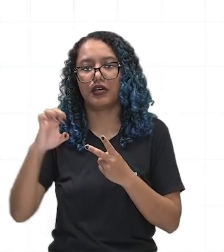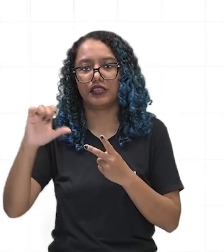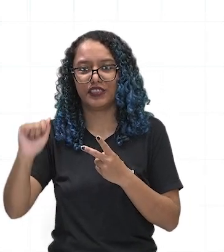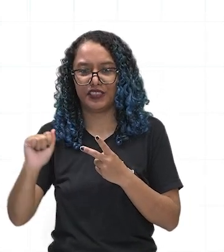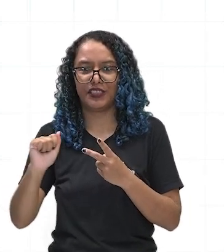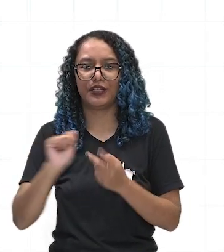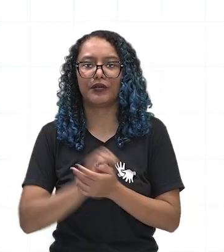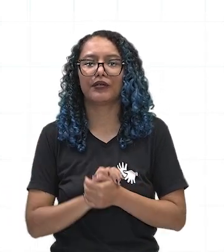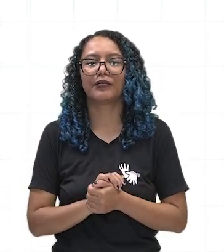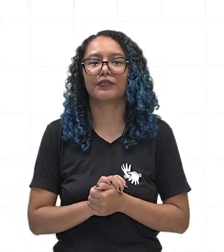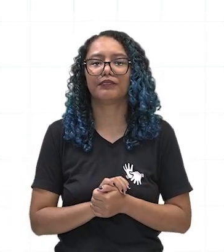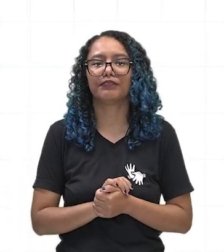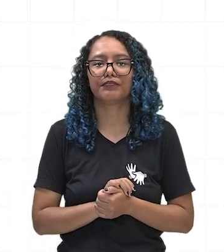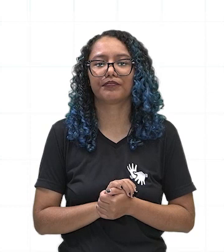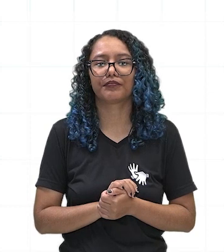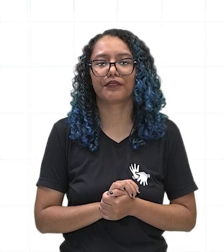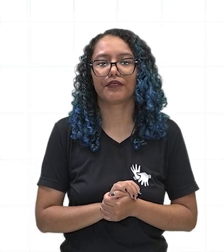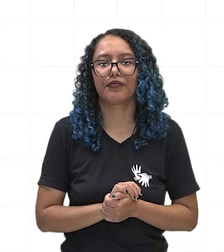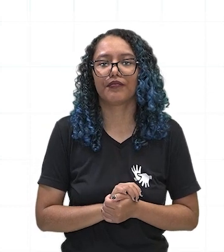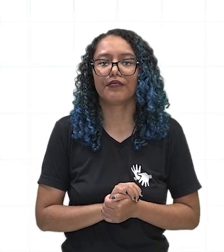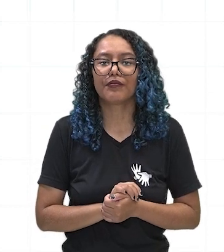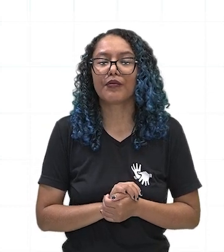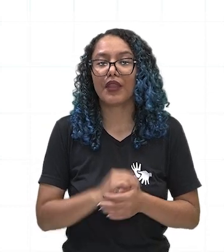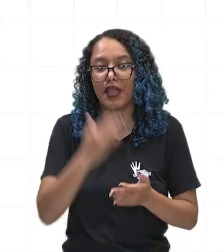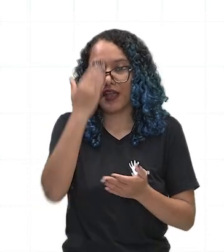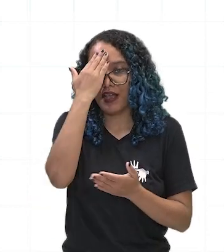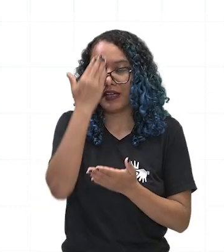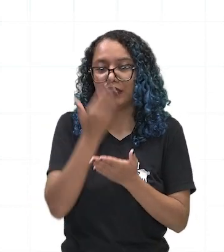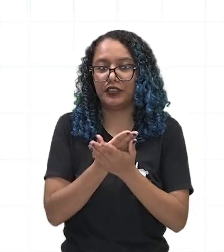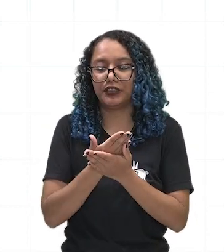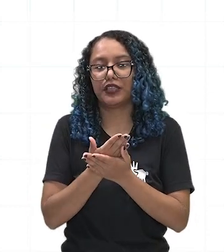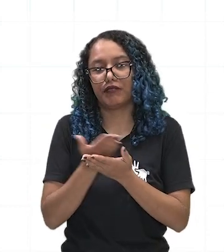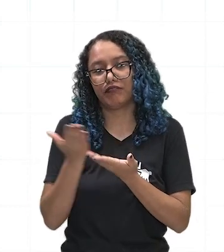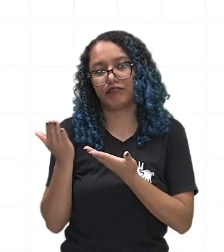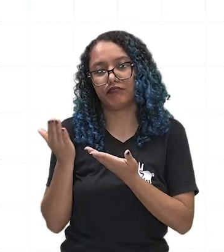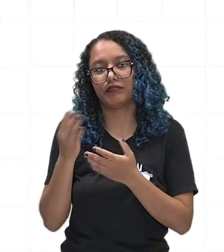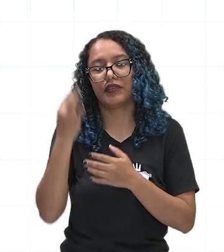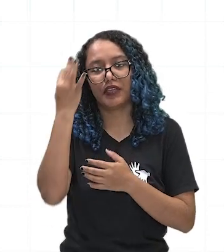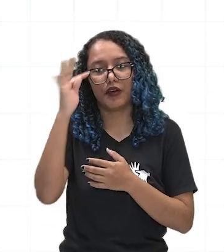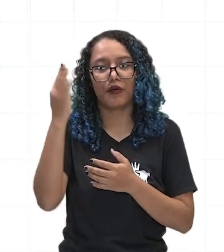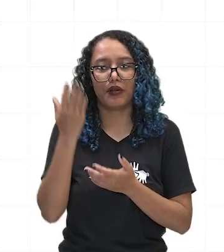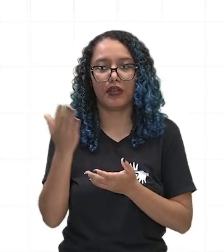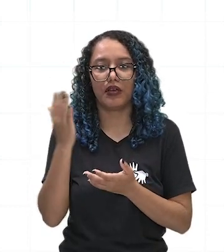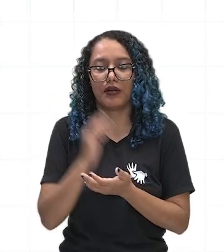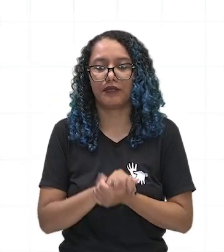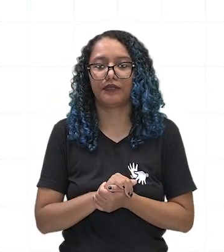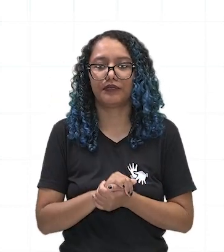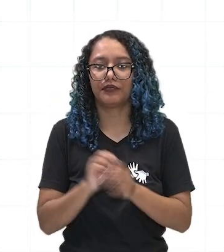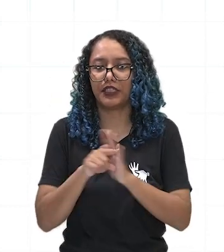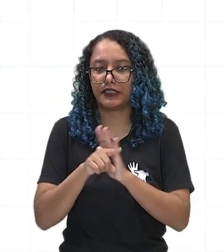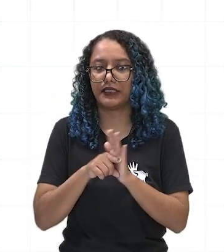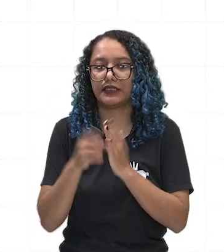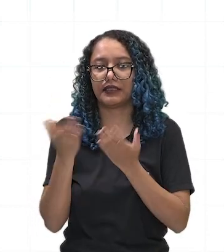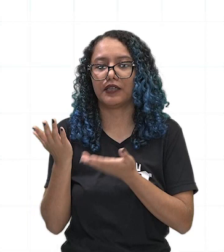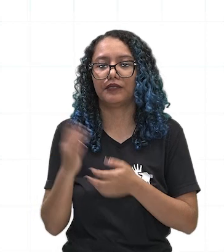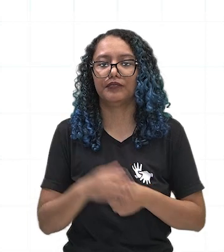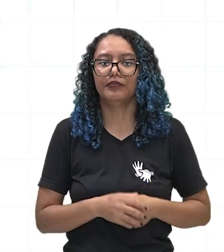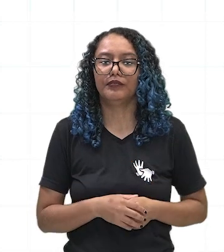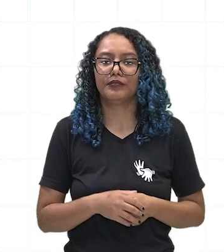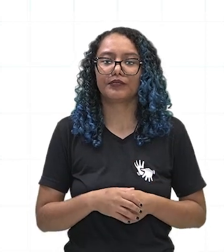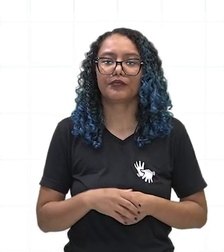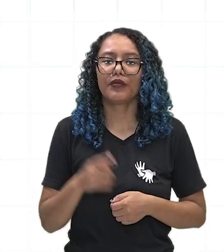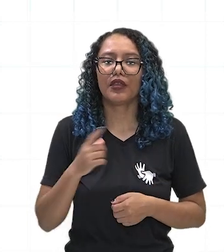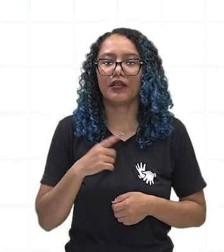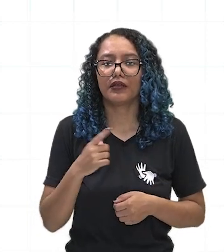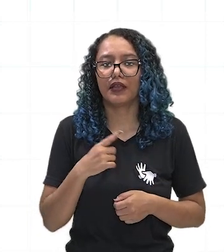mais aceita na atualidade. Então, você observa aí que atualmente nós temos 3 grandes domínios, certo?